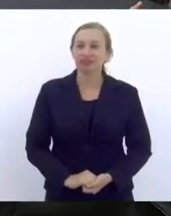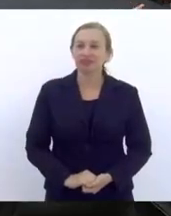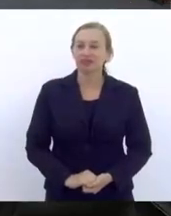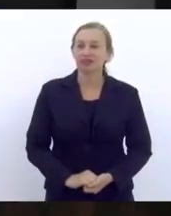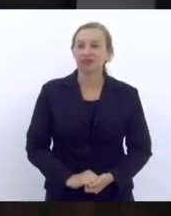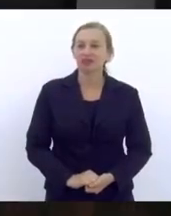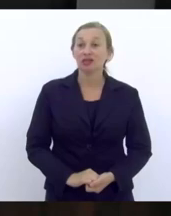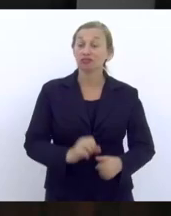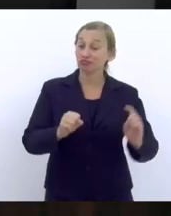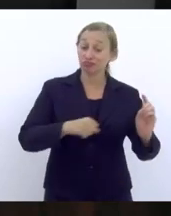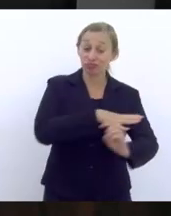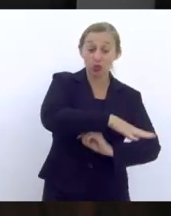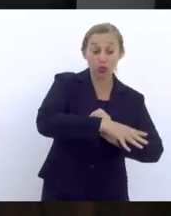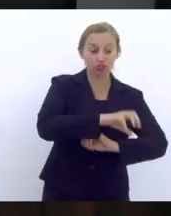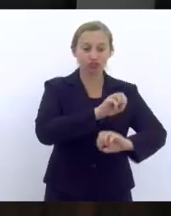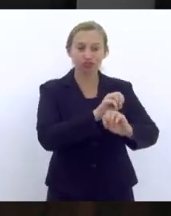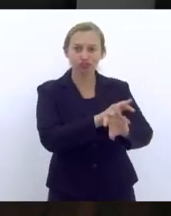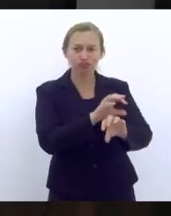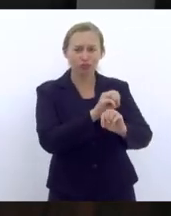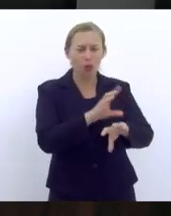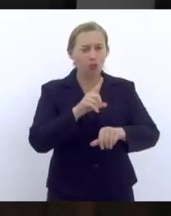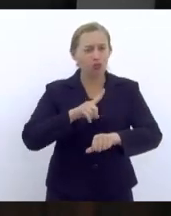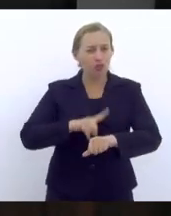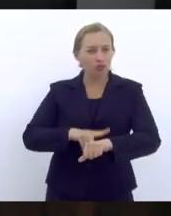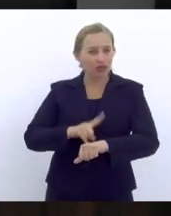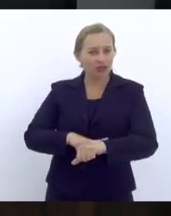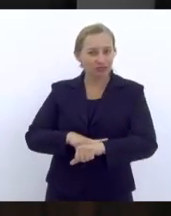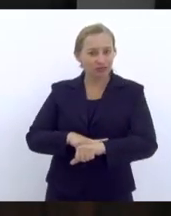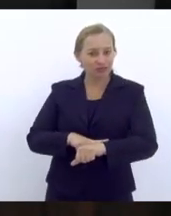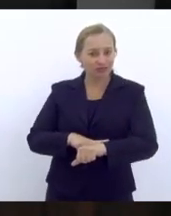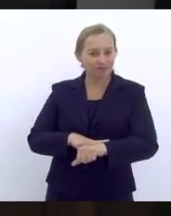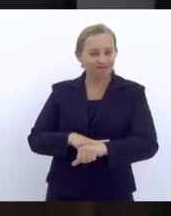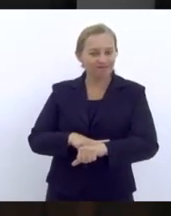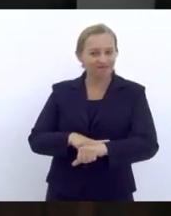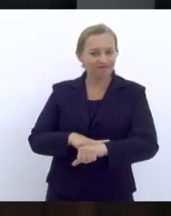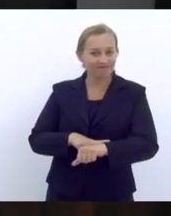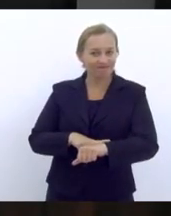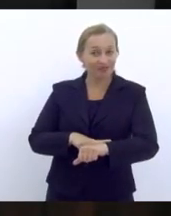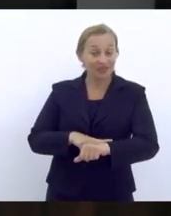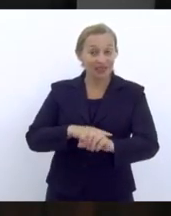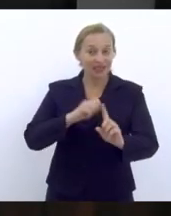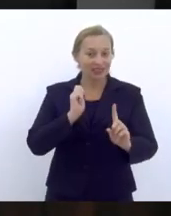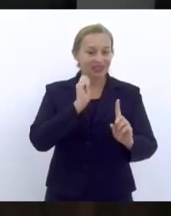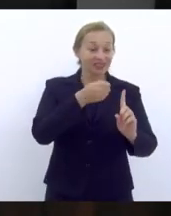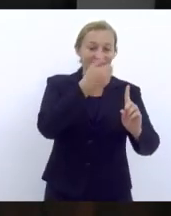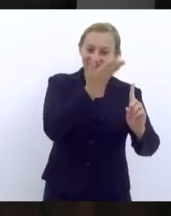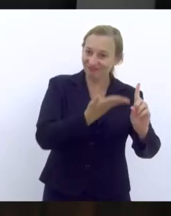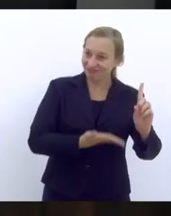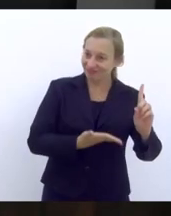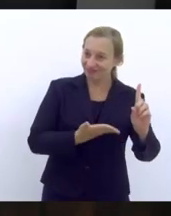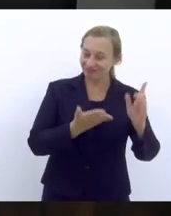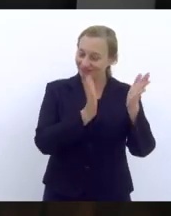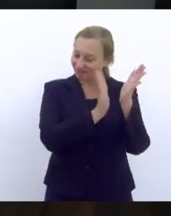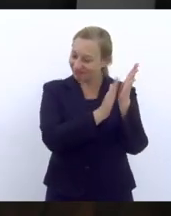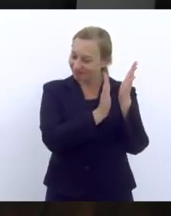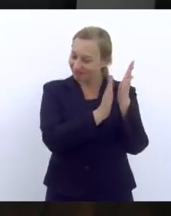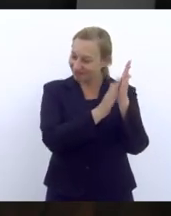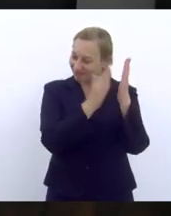Falando do socioeducativo, é chegado o momento solene da entrega das moções de aplauso, louvor